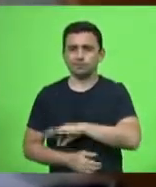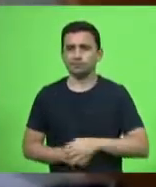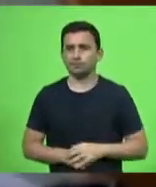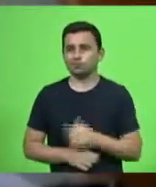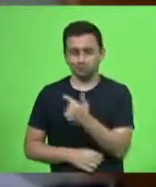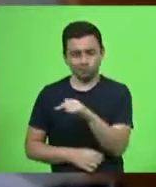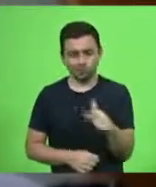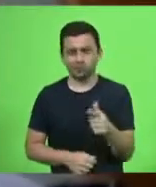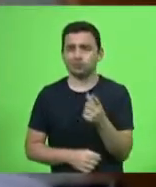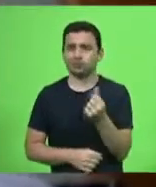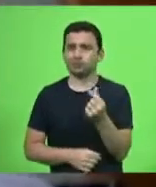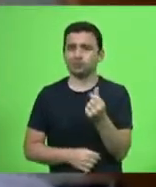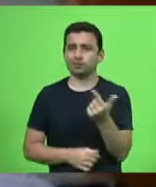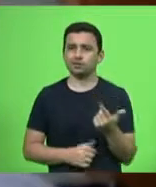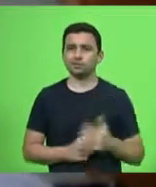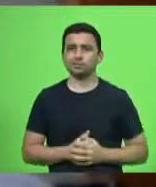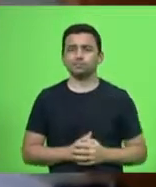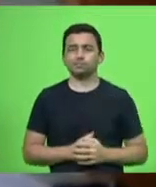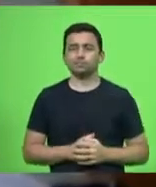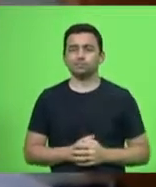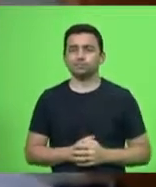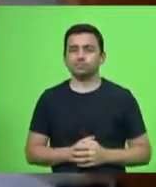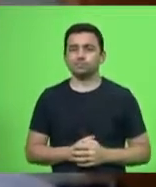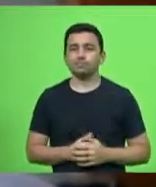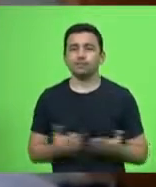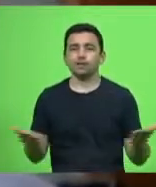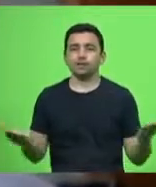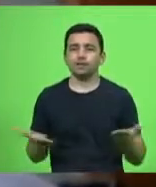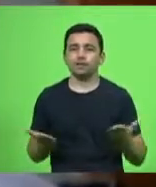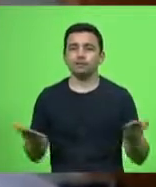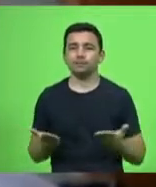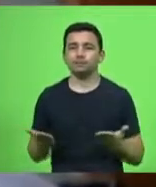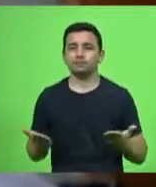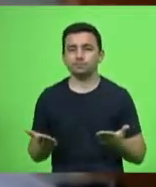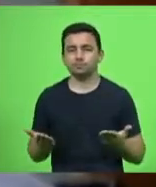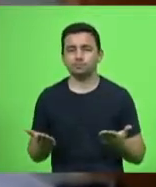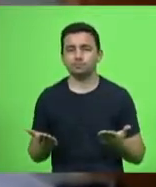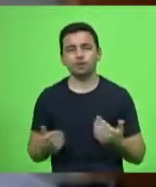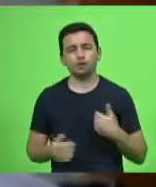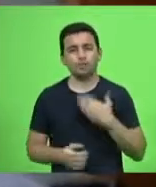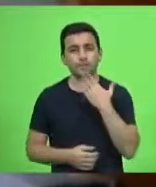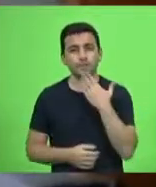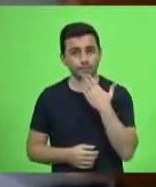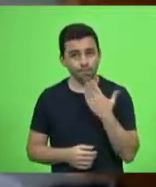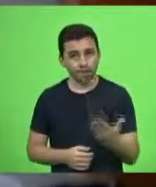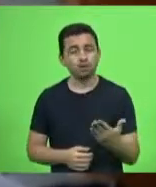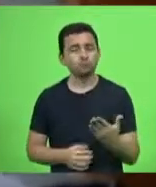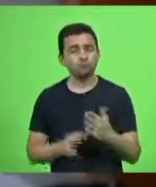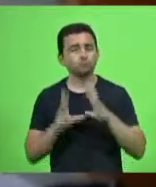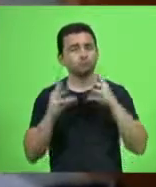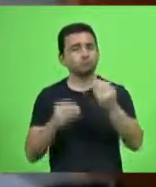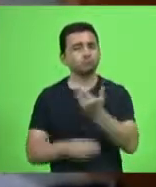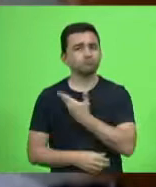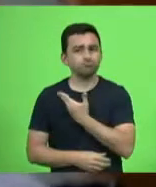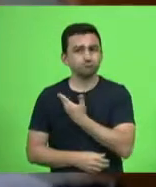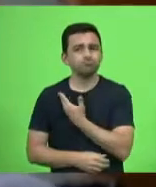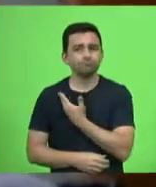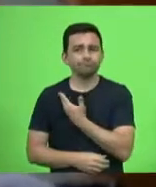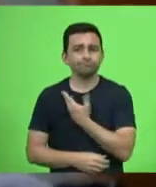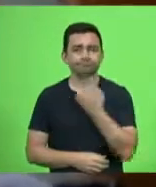em infraestrutura. Fica aqui um apelo que eu faço a todos os meus colegas